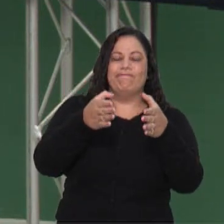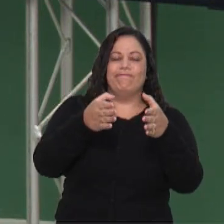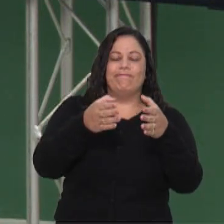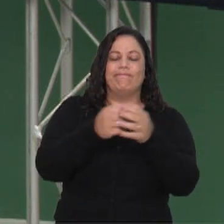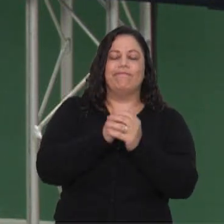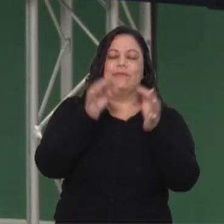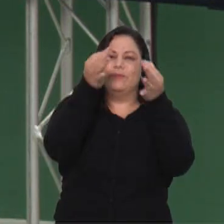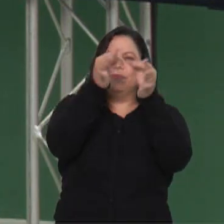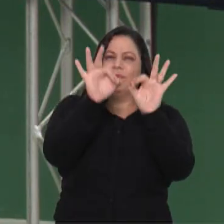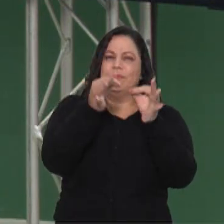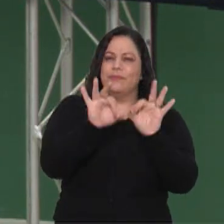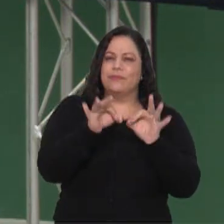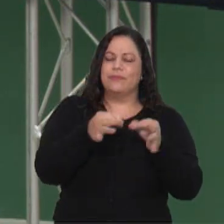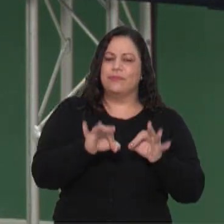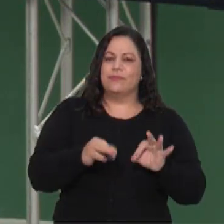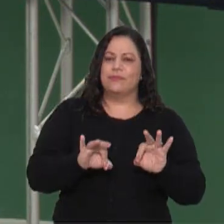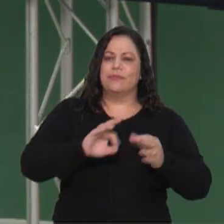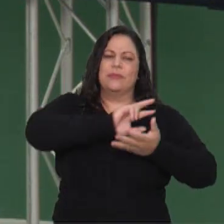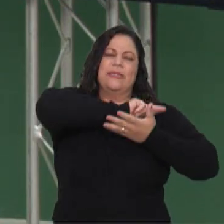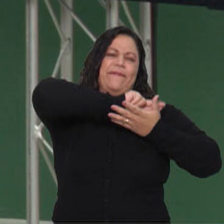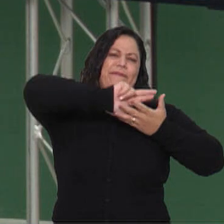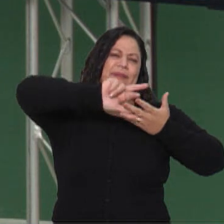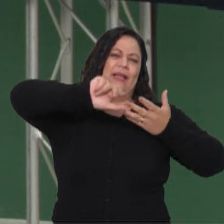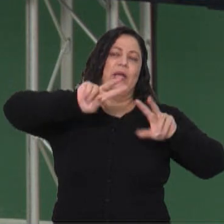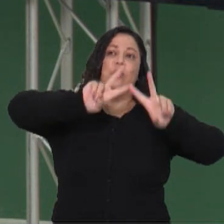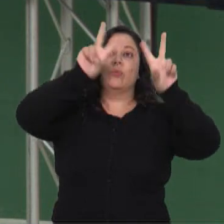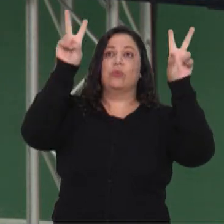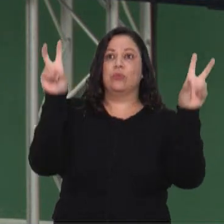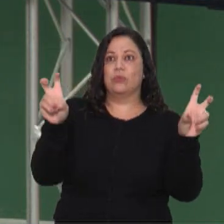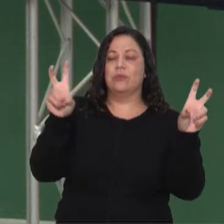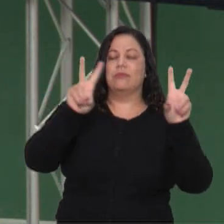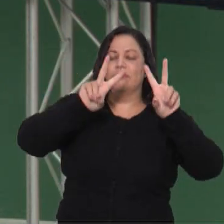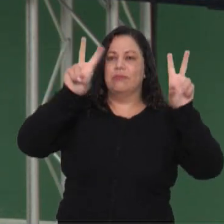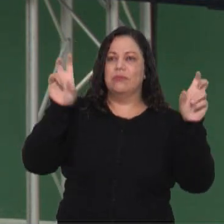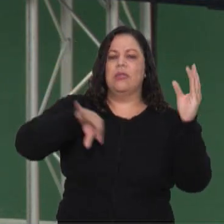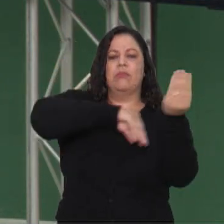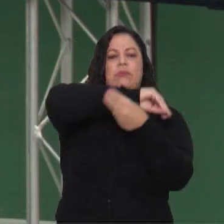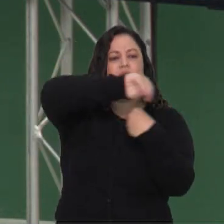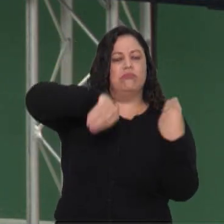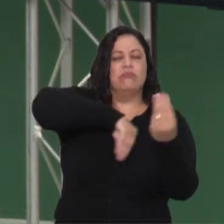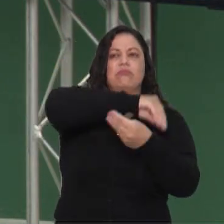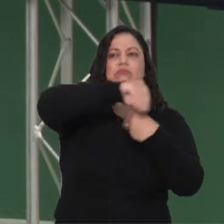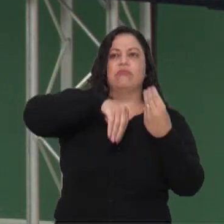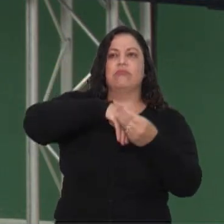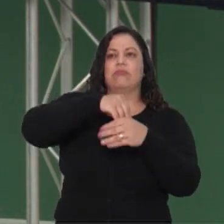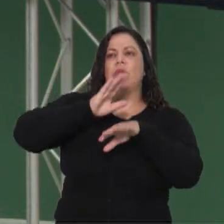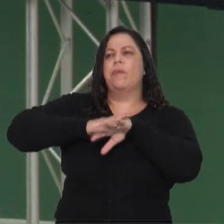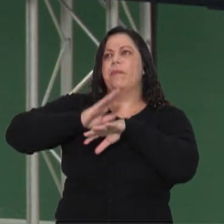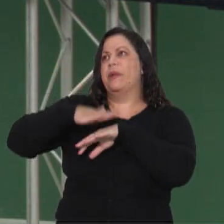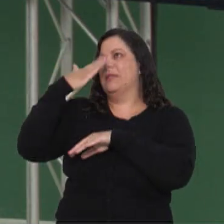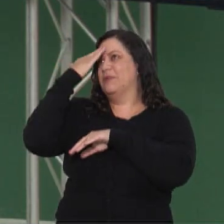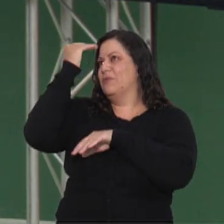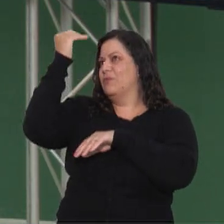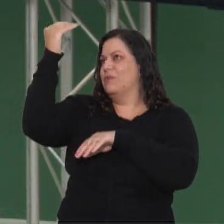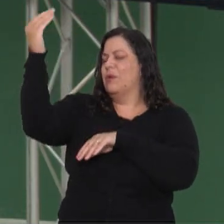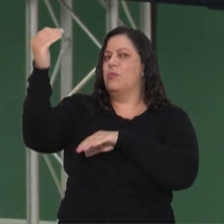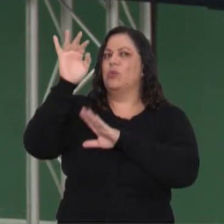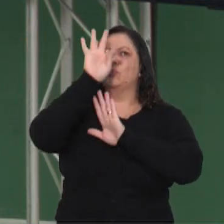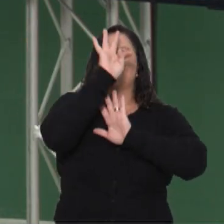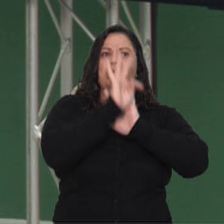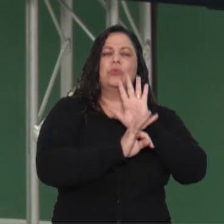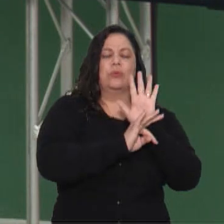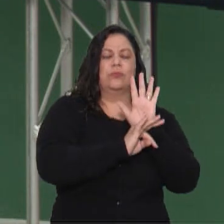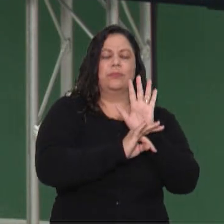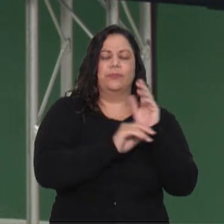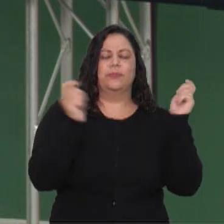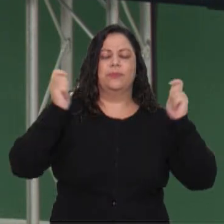estética. Todos esses vários temas juntos, no mais famoso trecho da República de Platão,